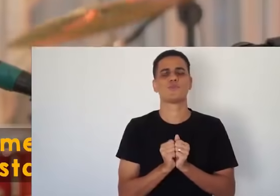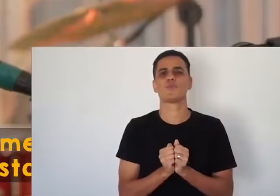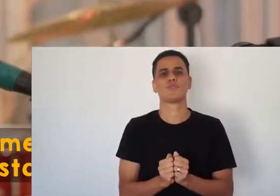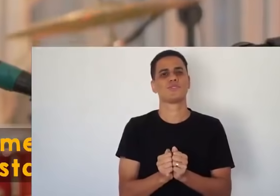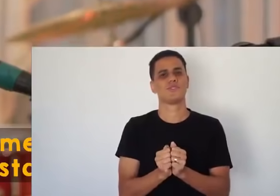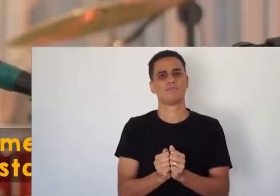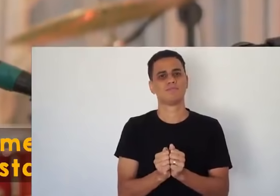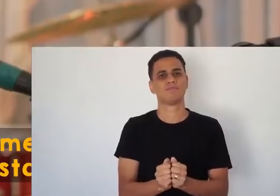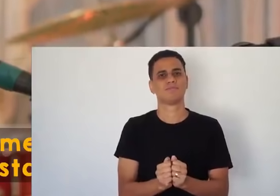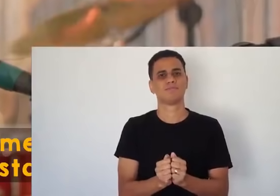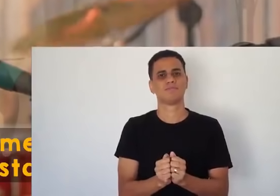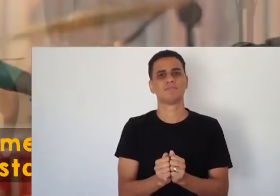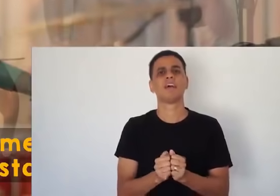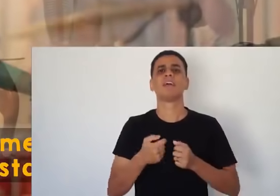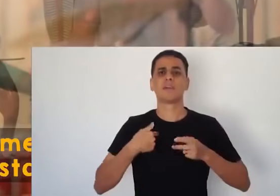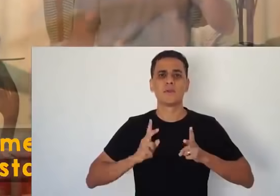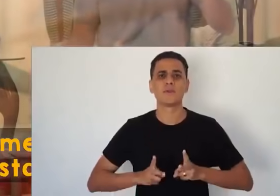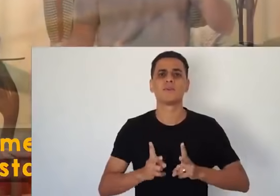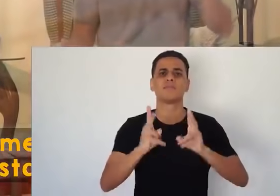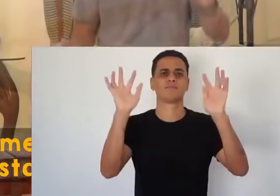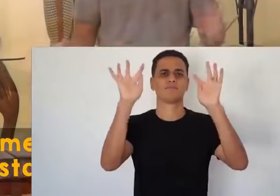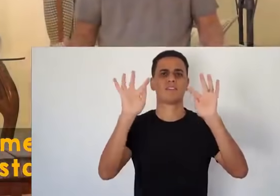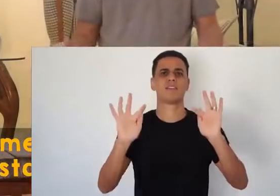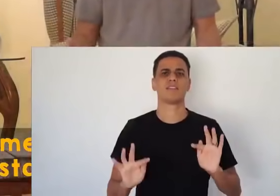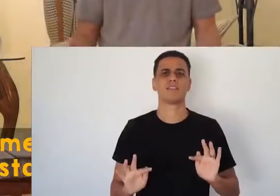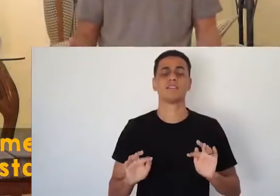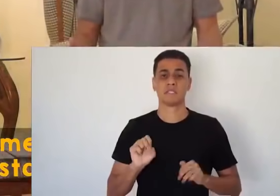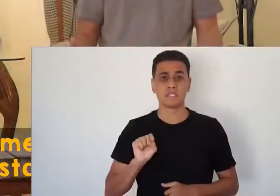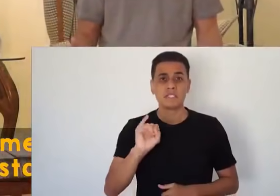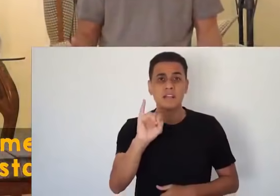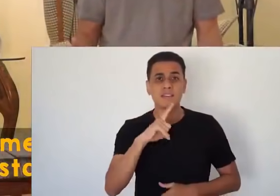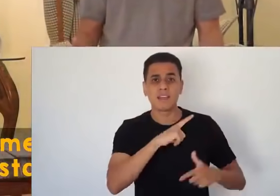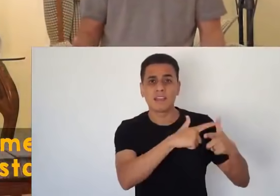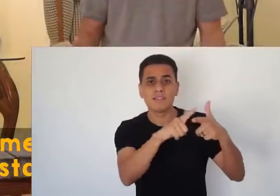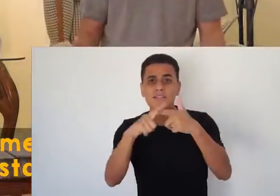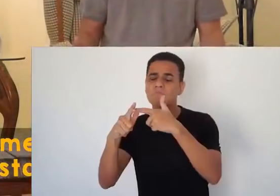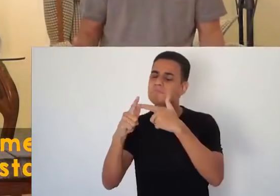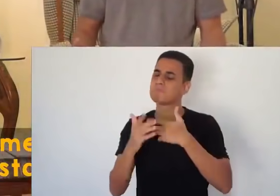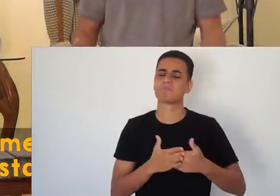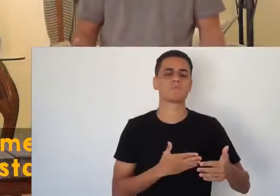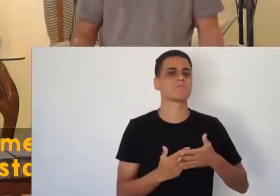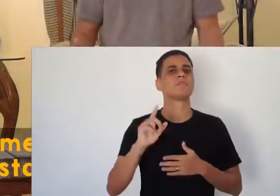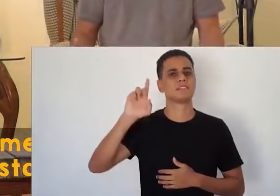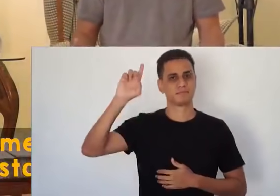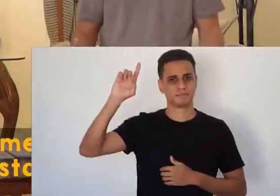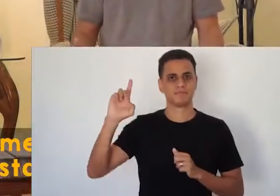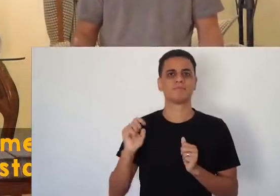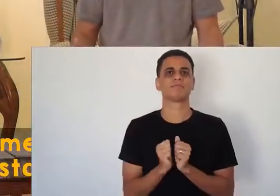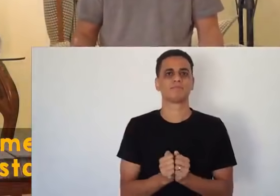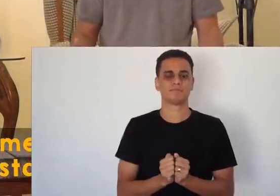que estarás ali. Me alegrarei em meio às lutas, pois sei